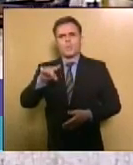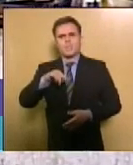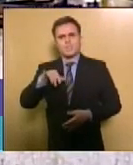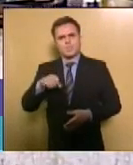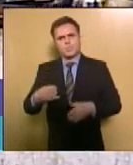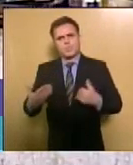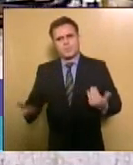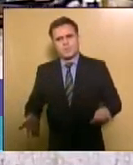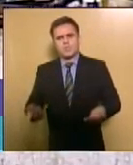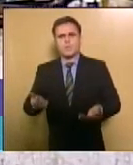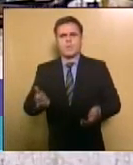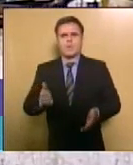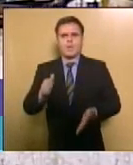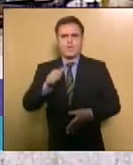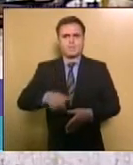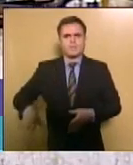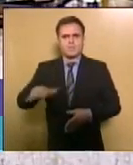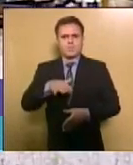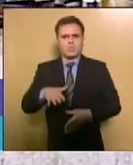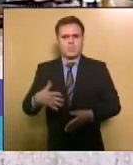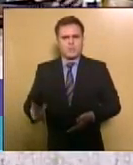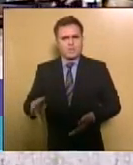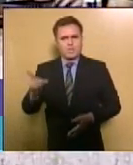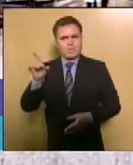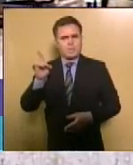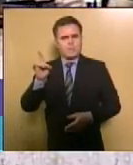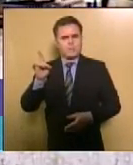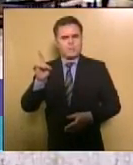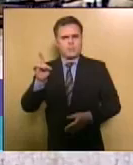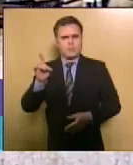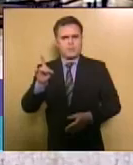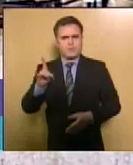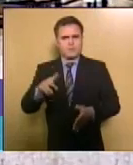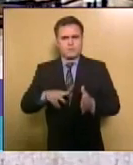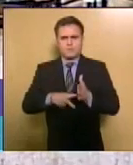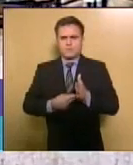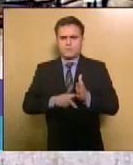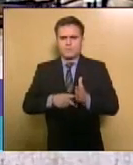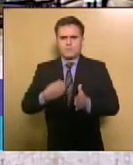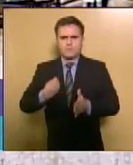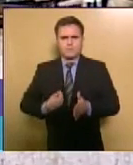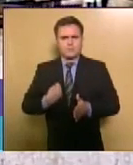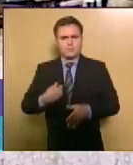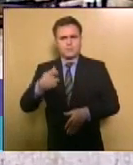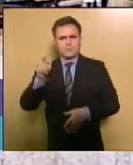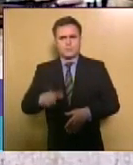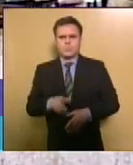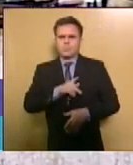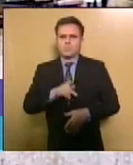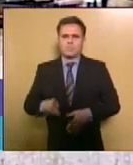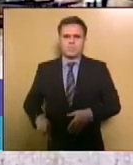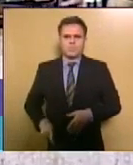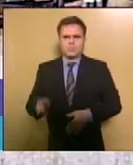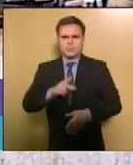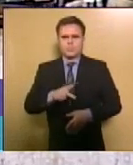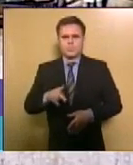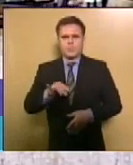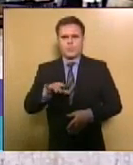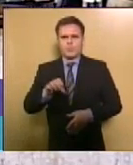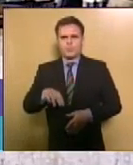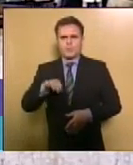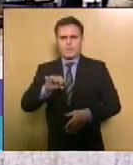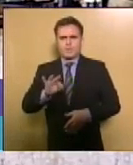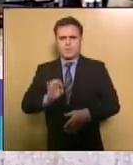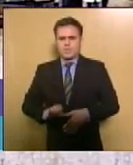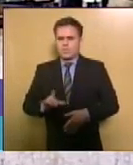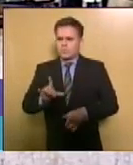Estadual de assistência social direção de sintese na na pessoa da nossa presidenta professora Ivon estava aqui ela